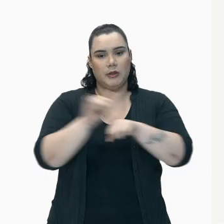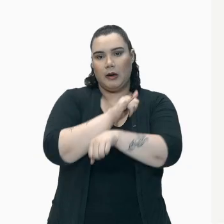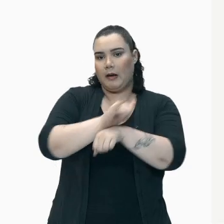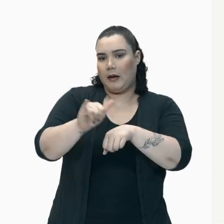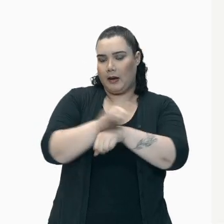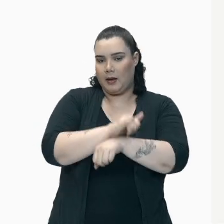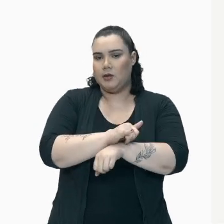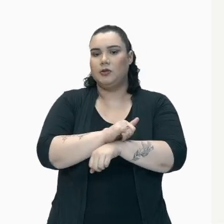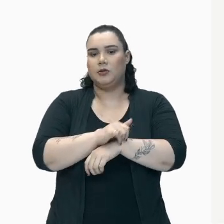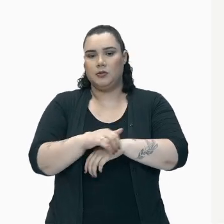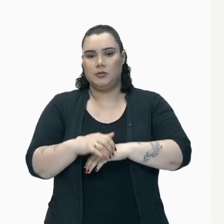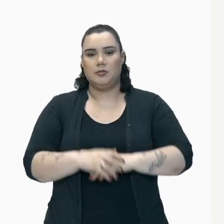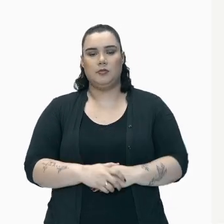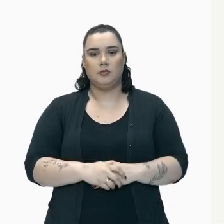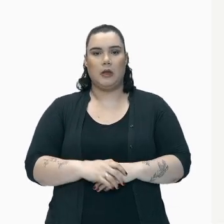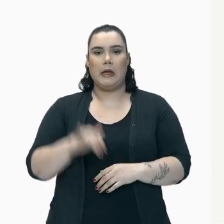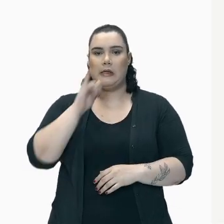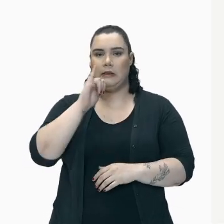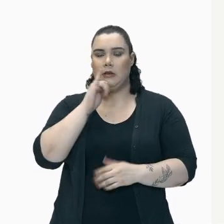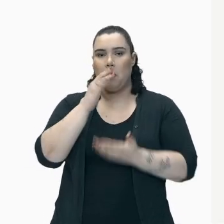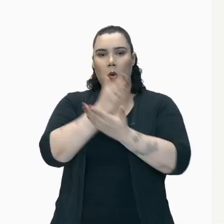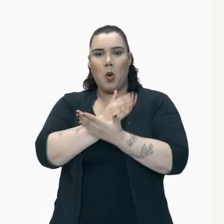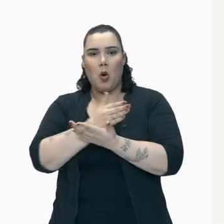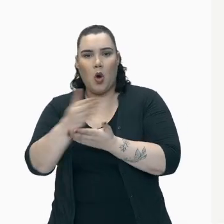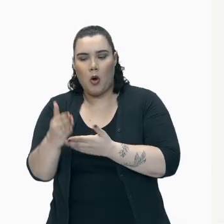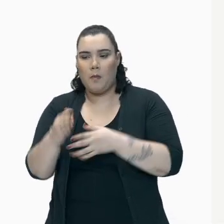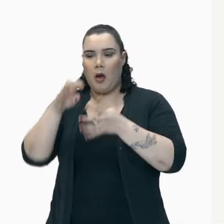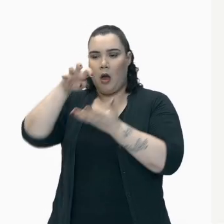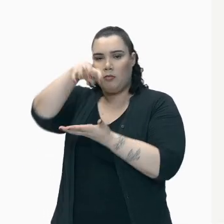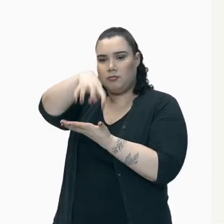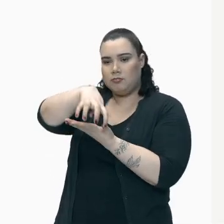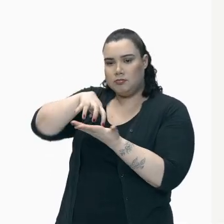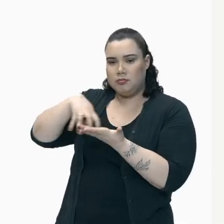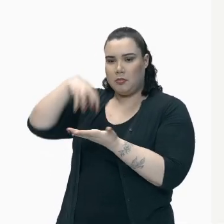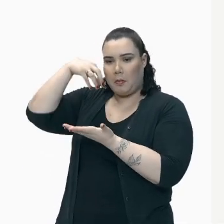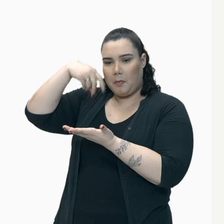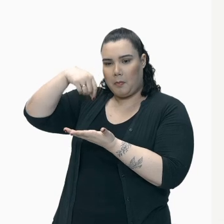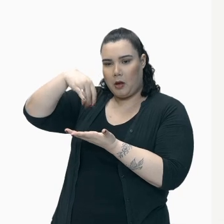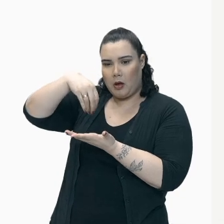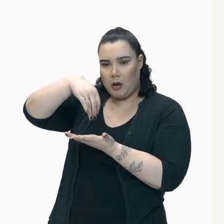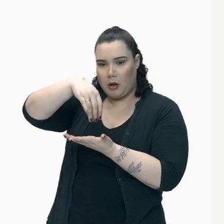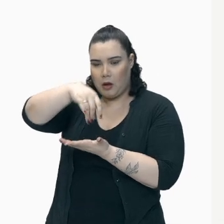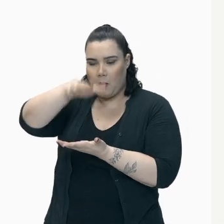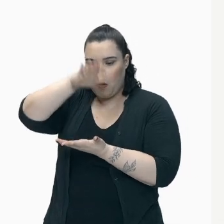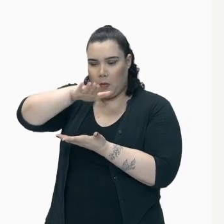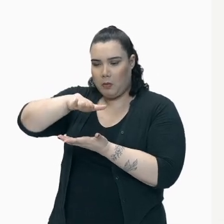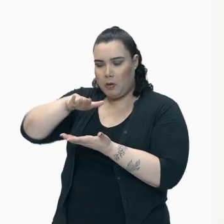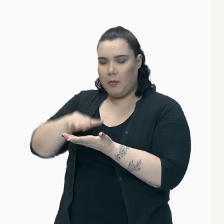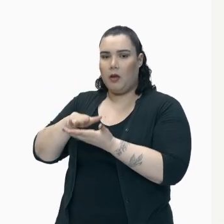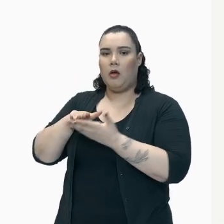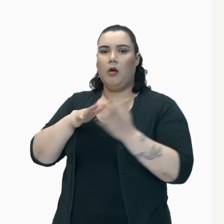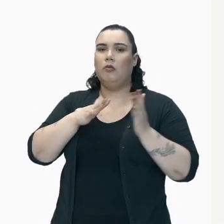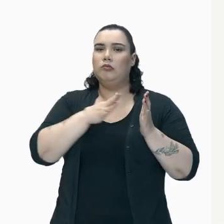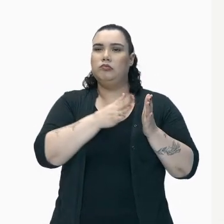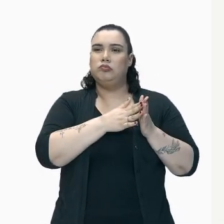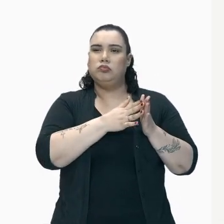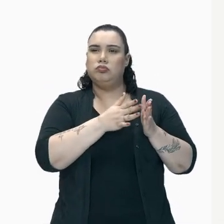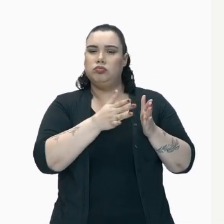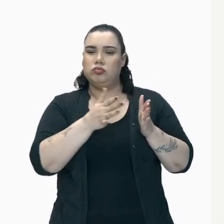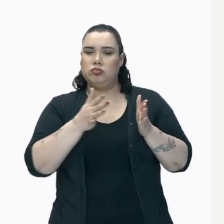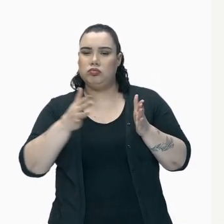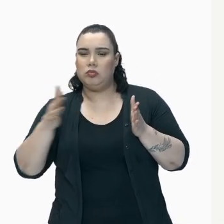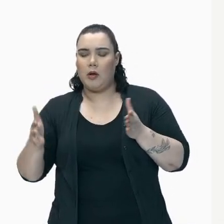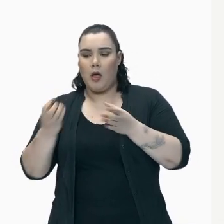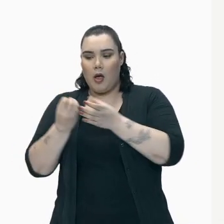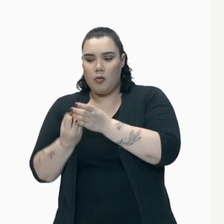plantio, para a colheita também, e também para se localizar no espaço, saber onde está. E